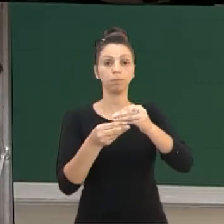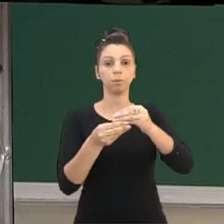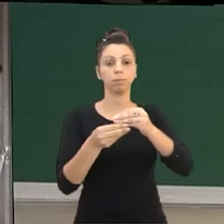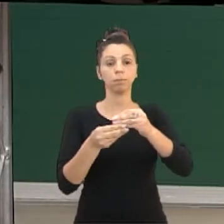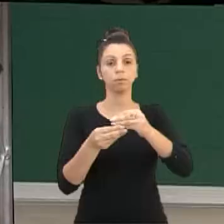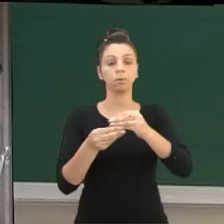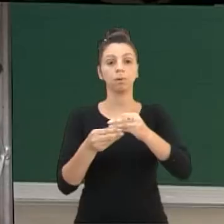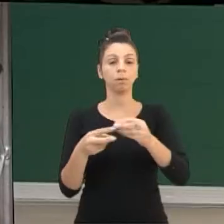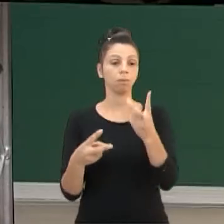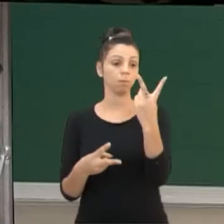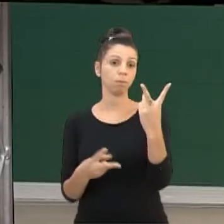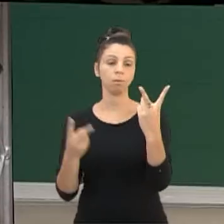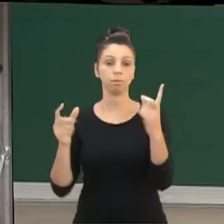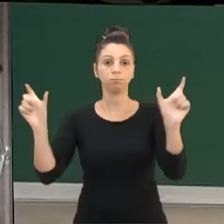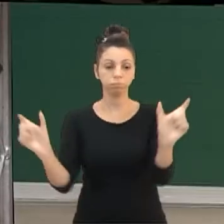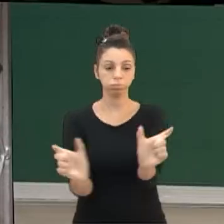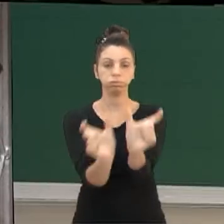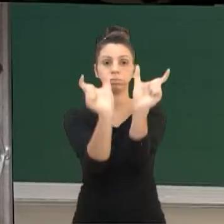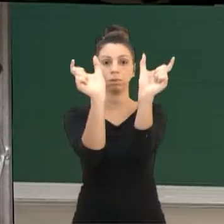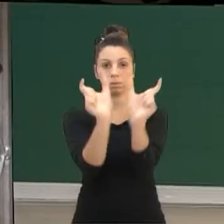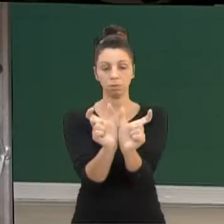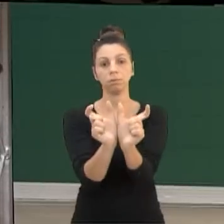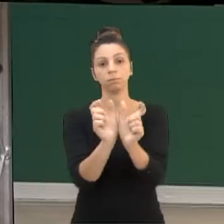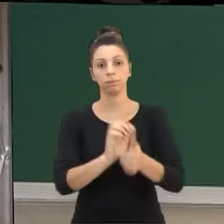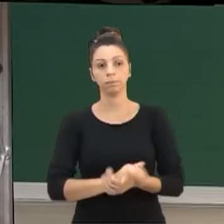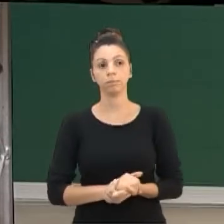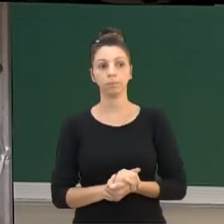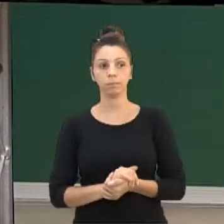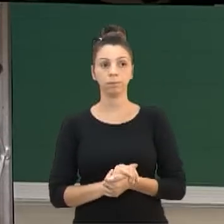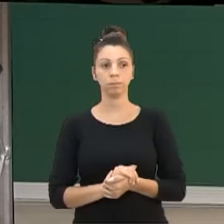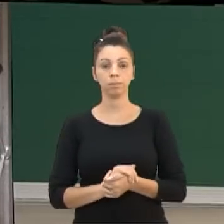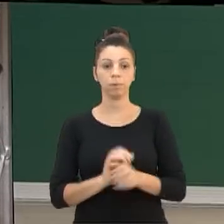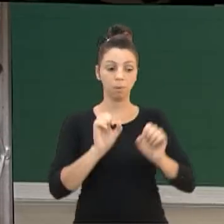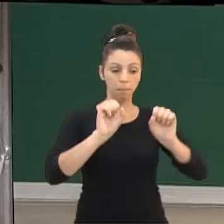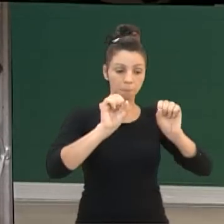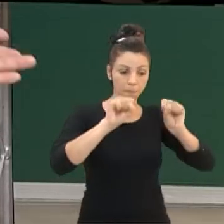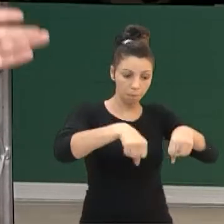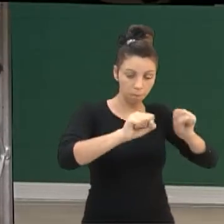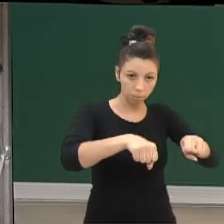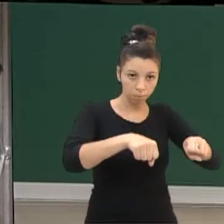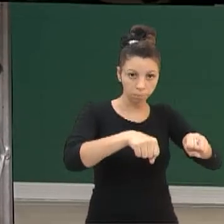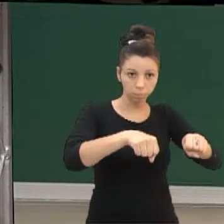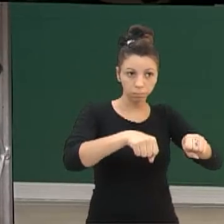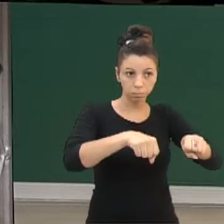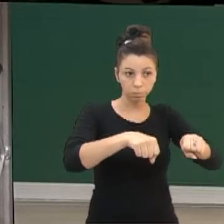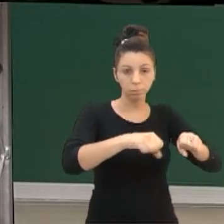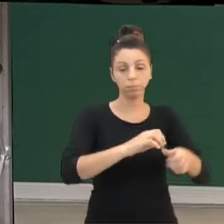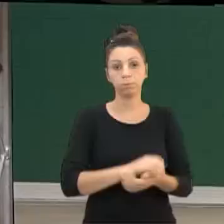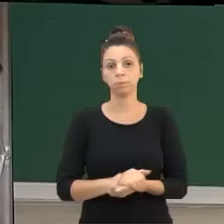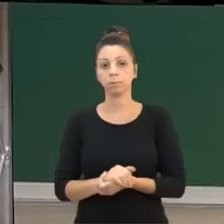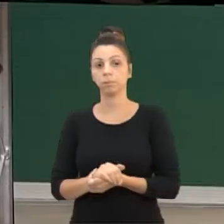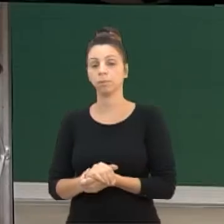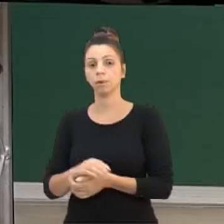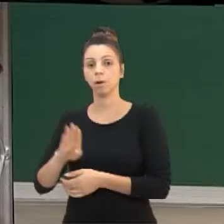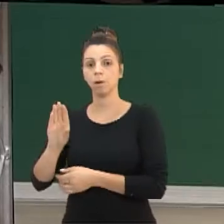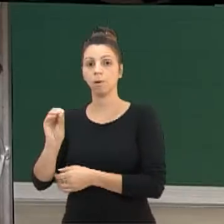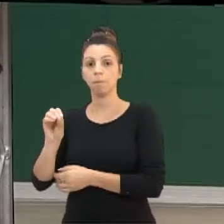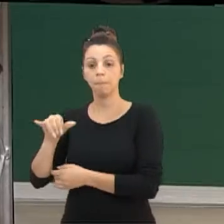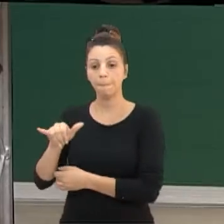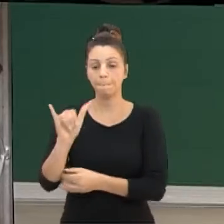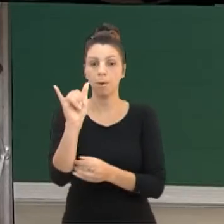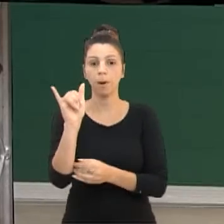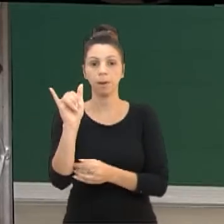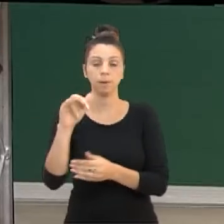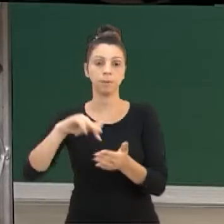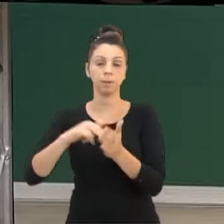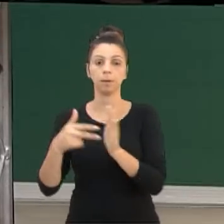aí duas palavras compondo um único substantivo, né? Moto, de motorcycle, que vem do inglês, e boy, que significa menino,